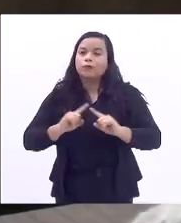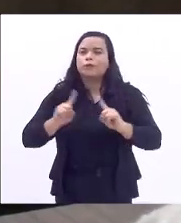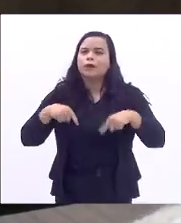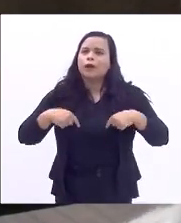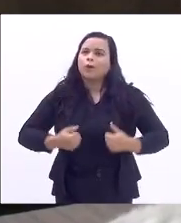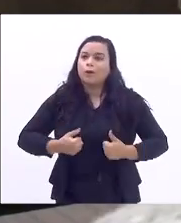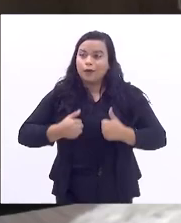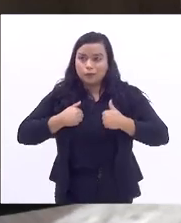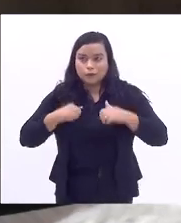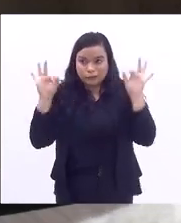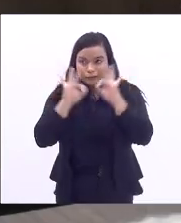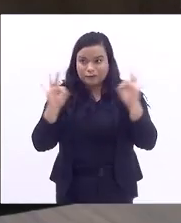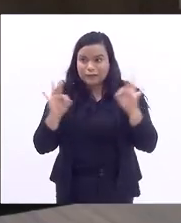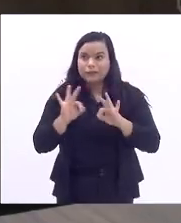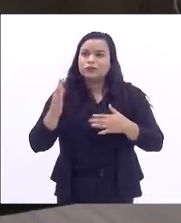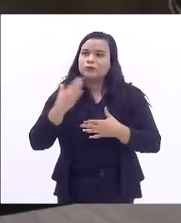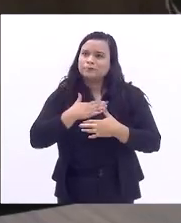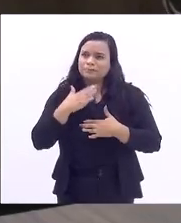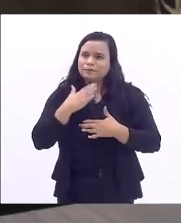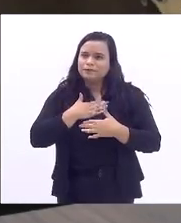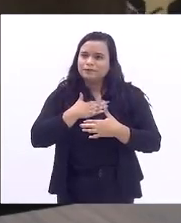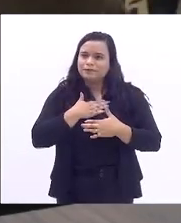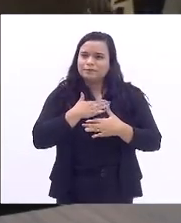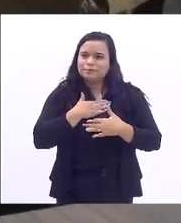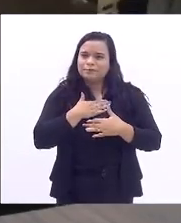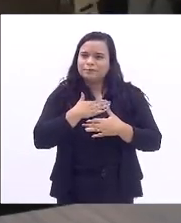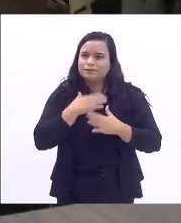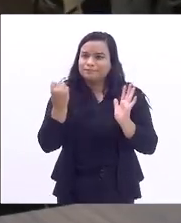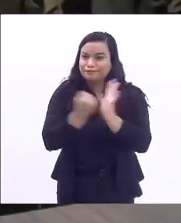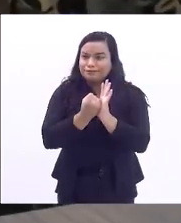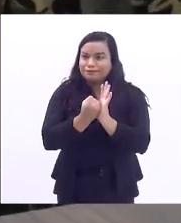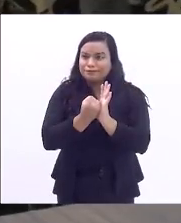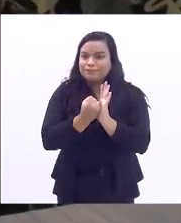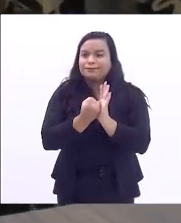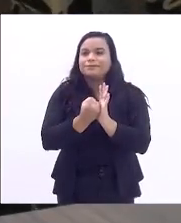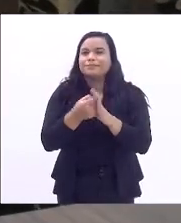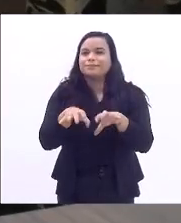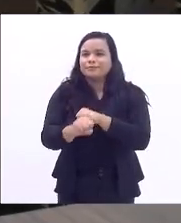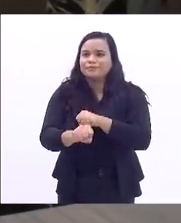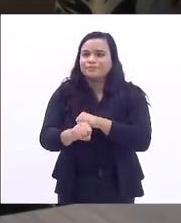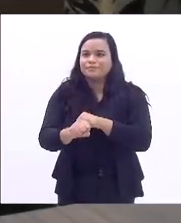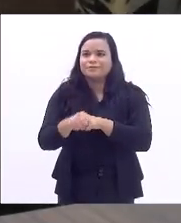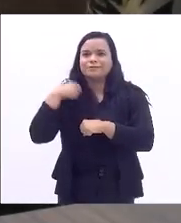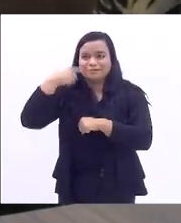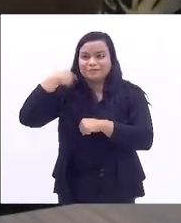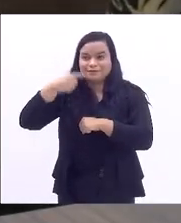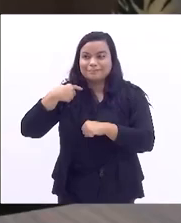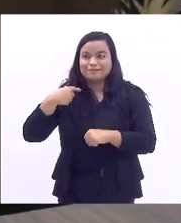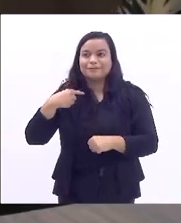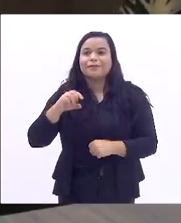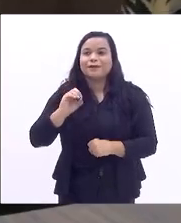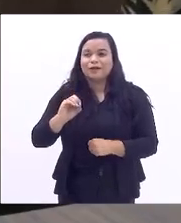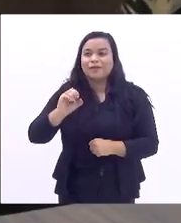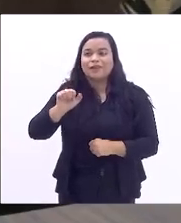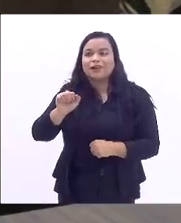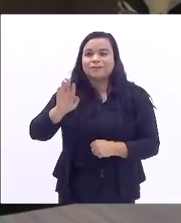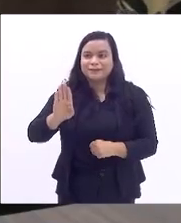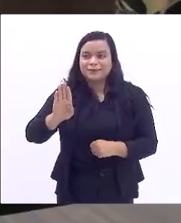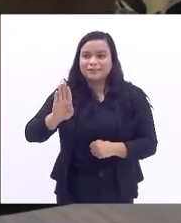tenho muito orgulho da minha carteira da OAB e defendo com muita ênfase